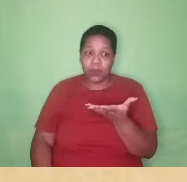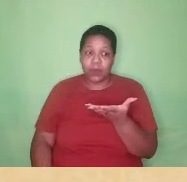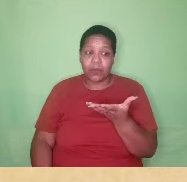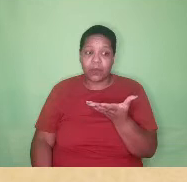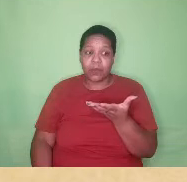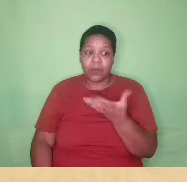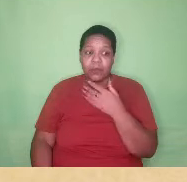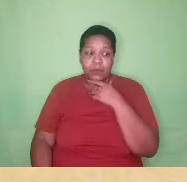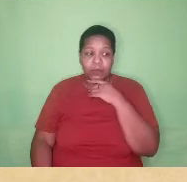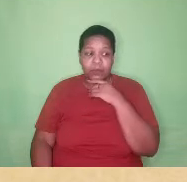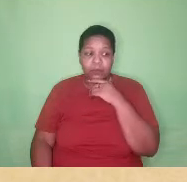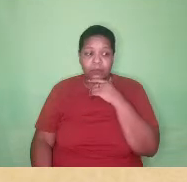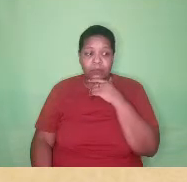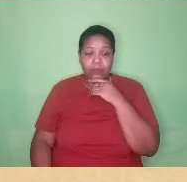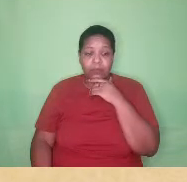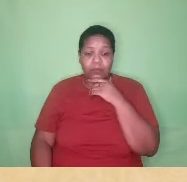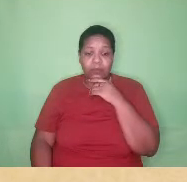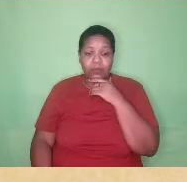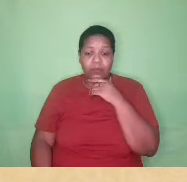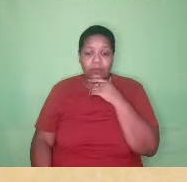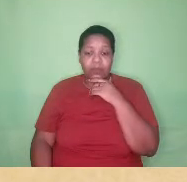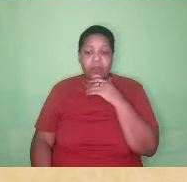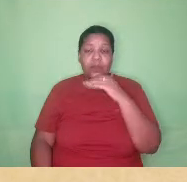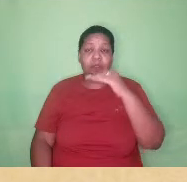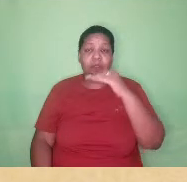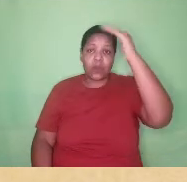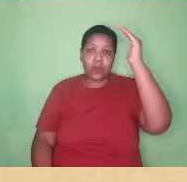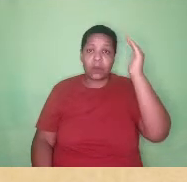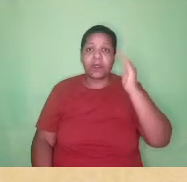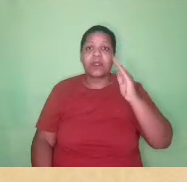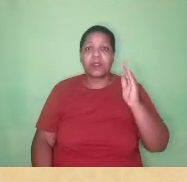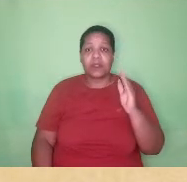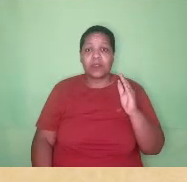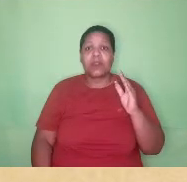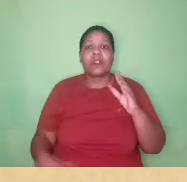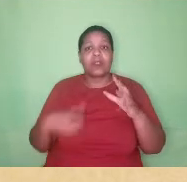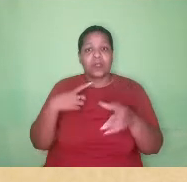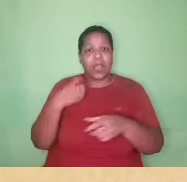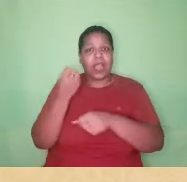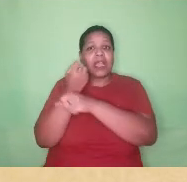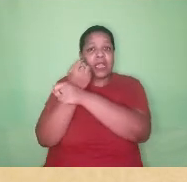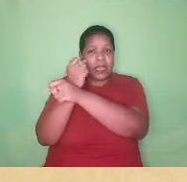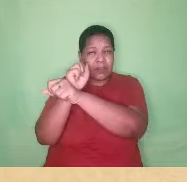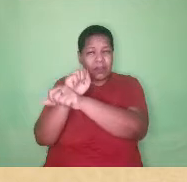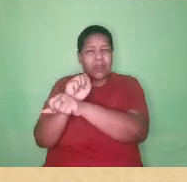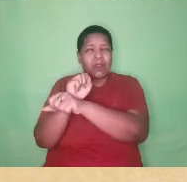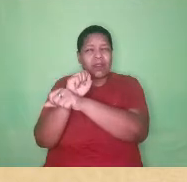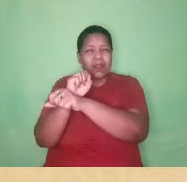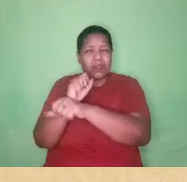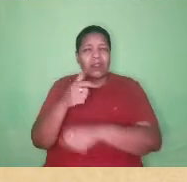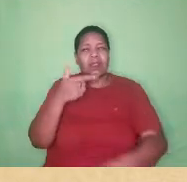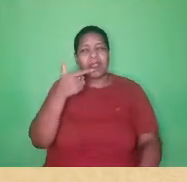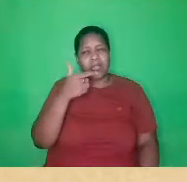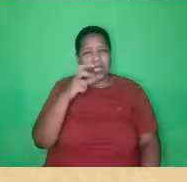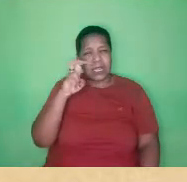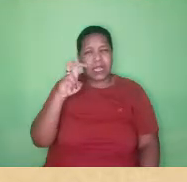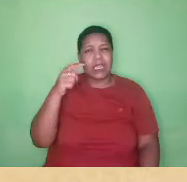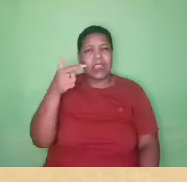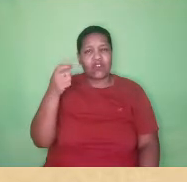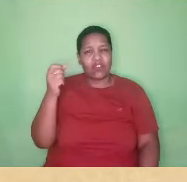né, mais de 380 anos com escravidão desses 520 anos. Estamos agora exatamente